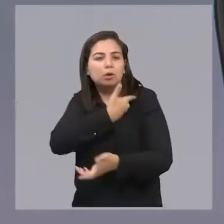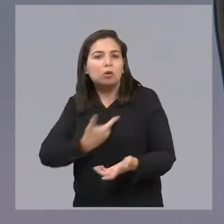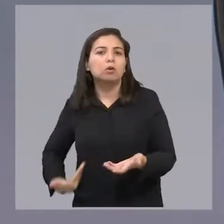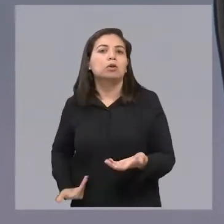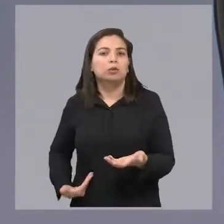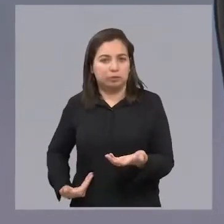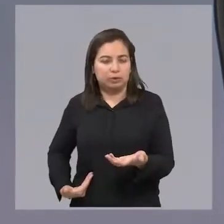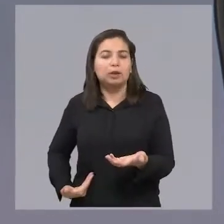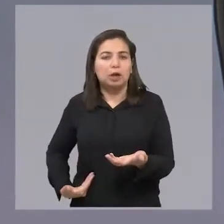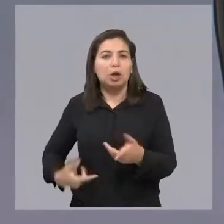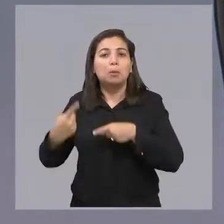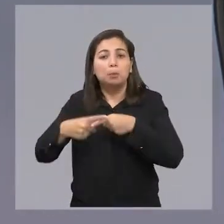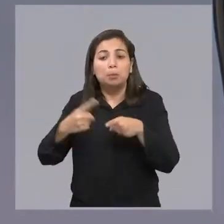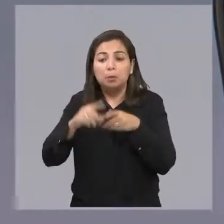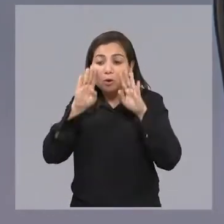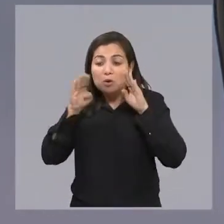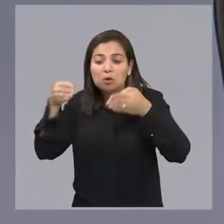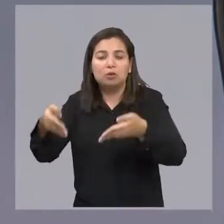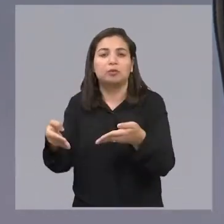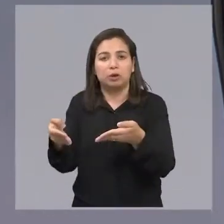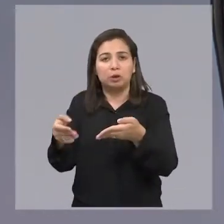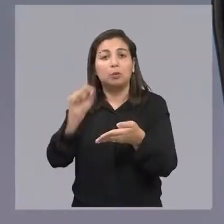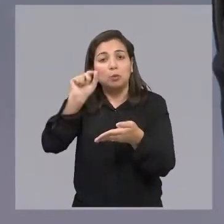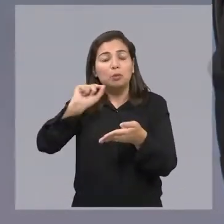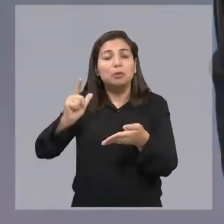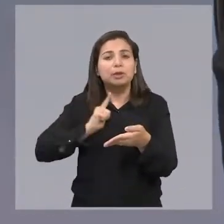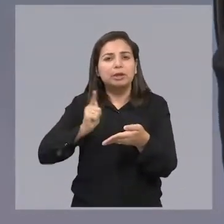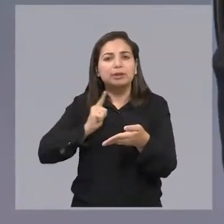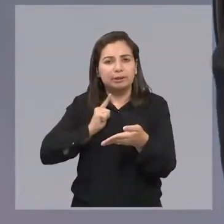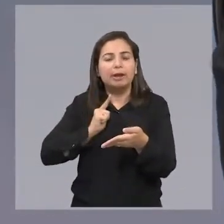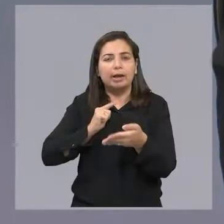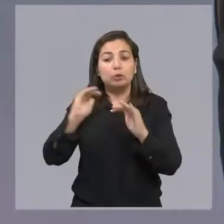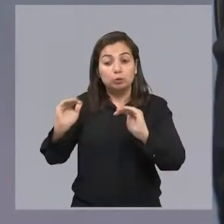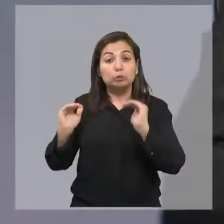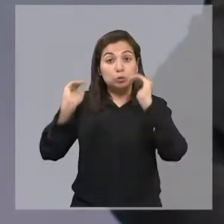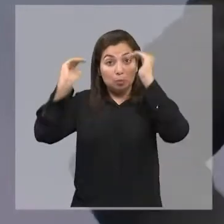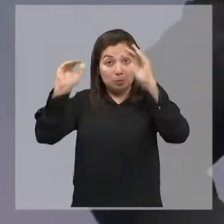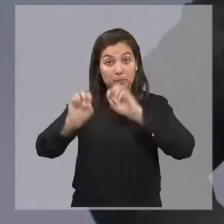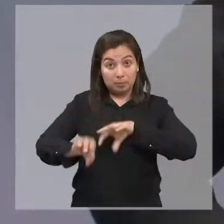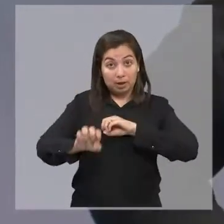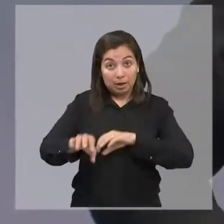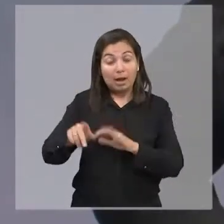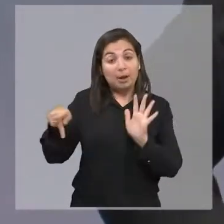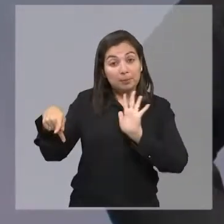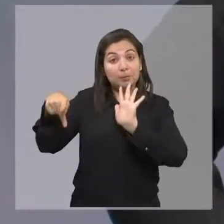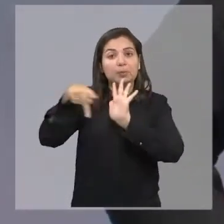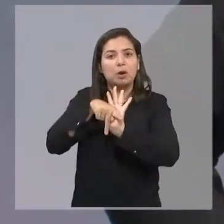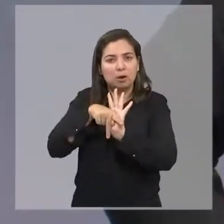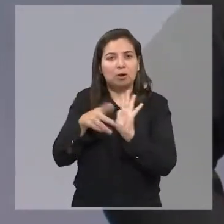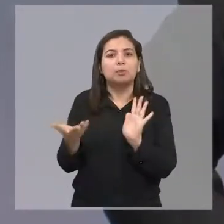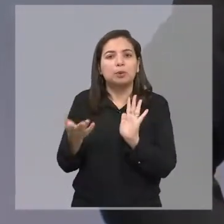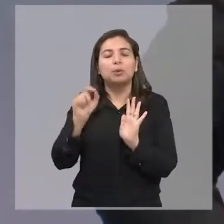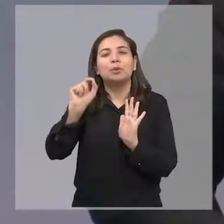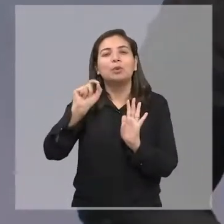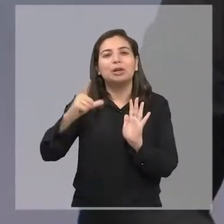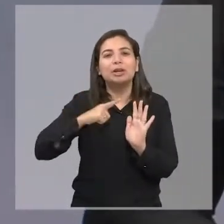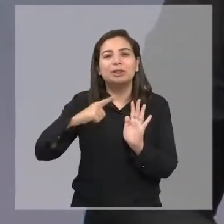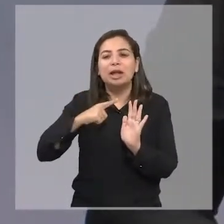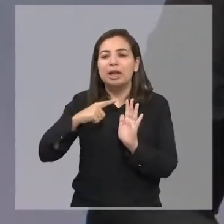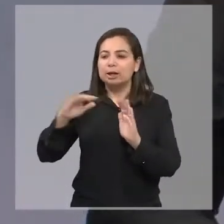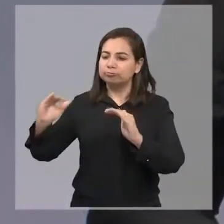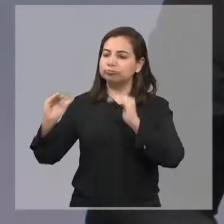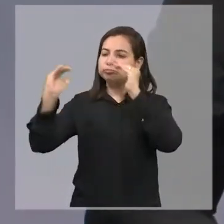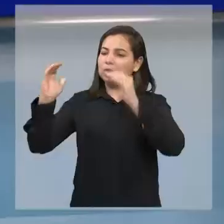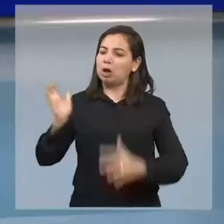acesso preferencial àquele ali. O ensino superior brasileiro, até recentemente, praticamente era estatal, o que é uma distorção brutal contra os